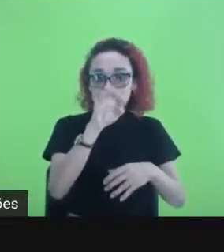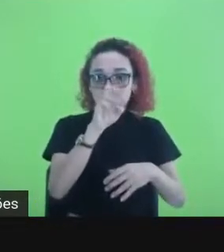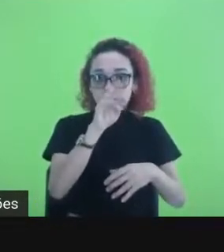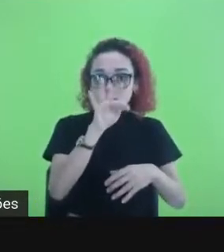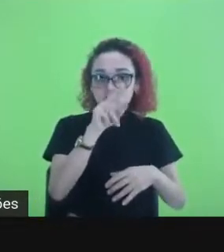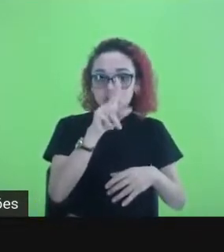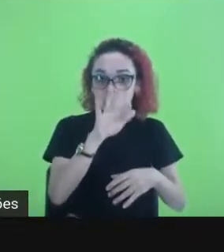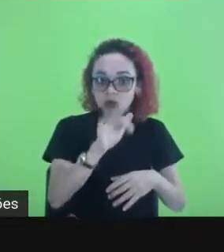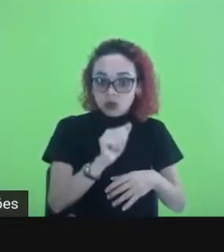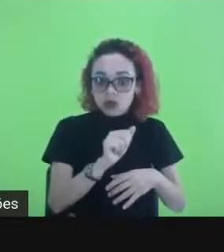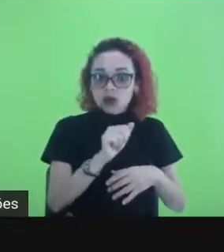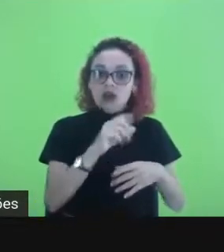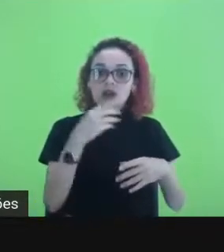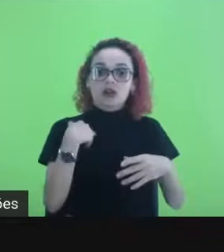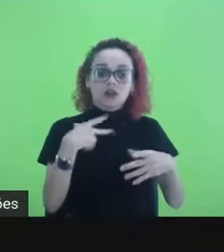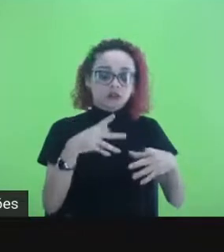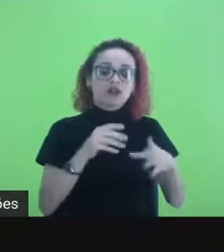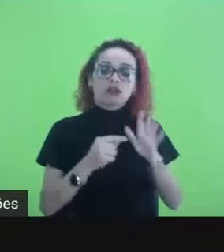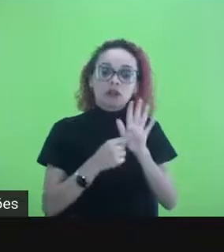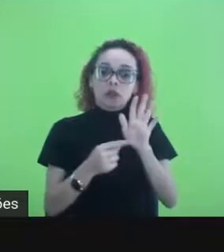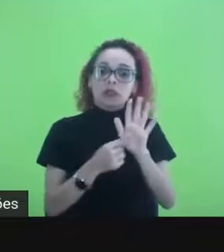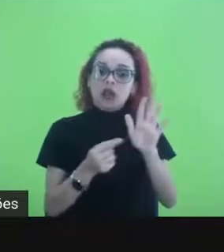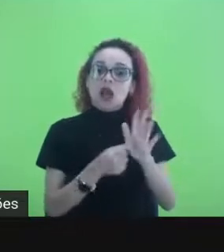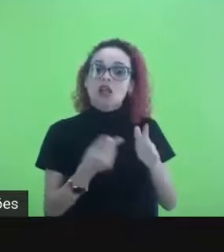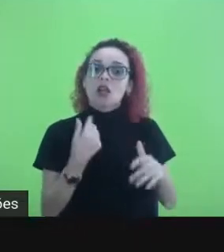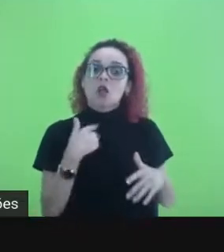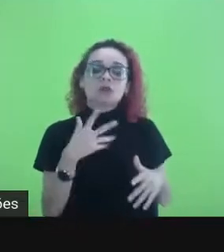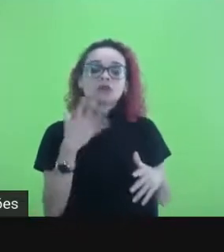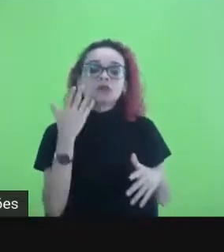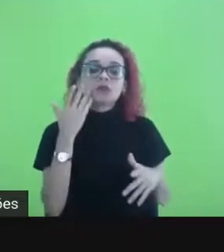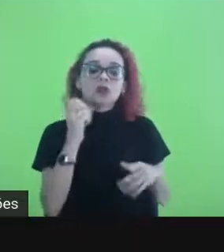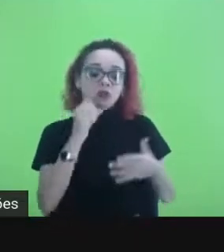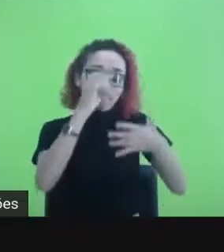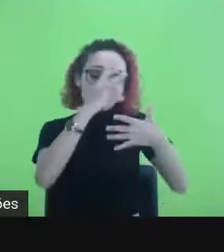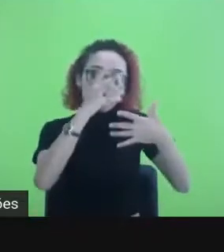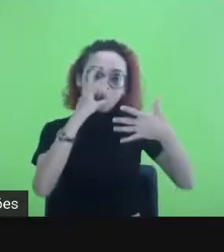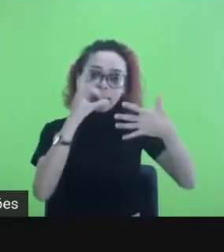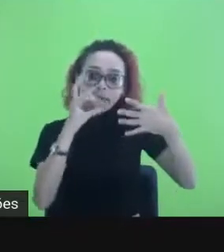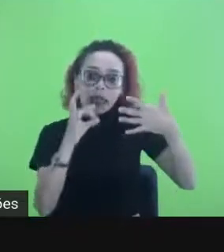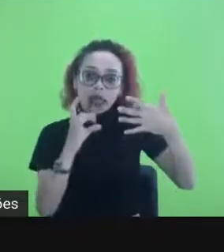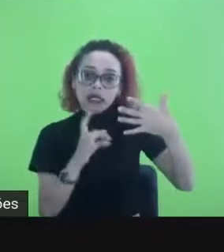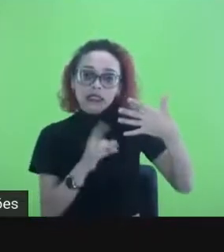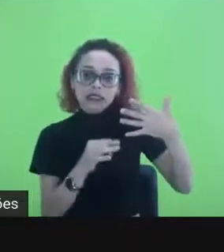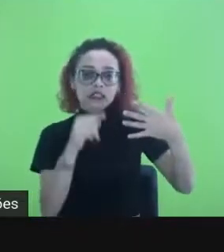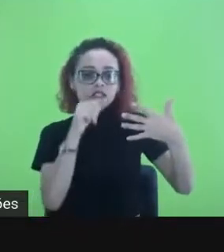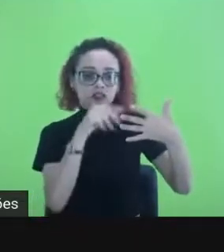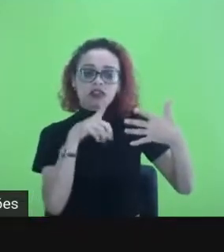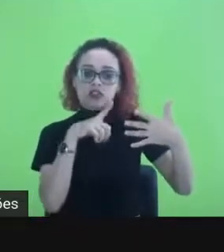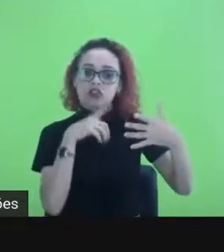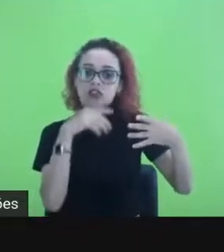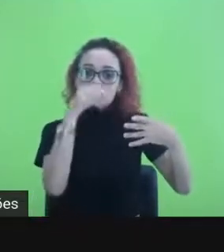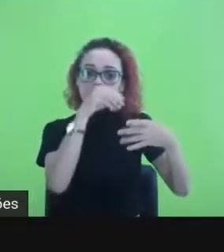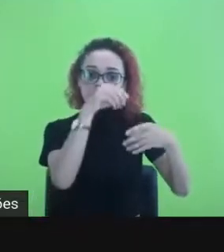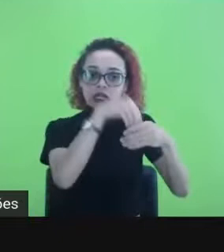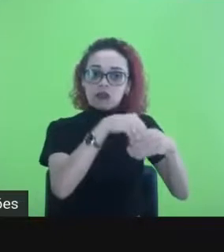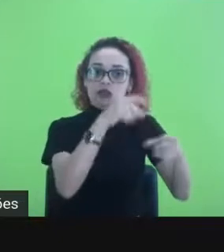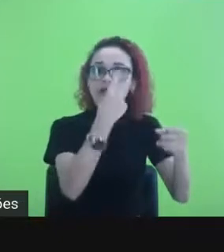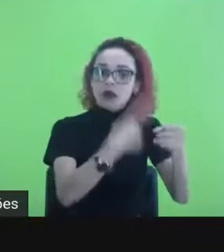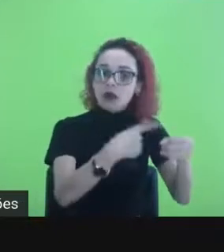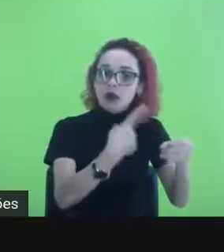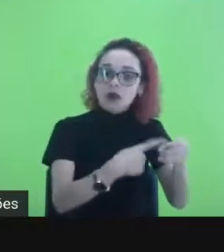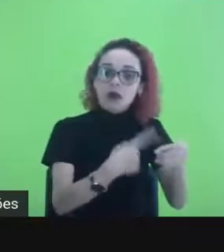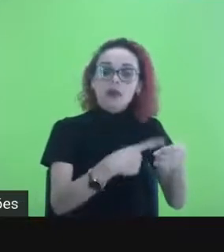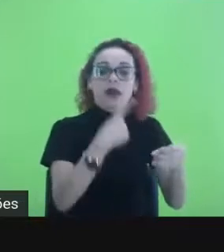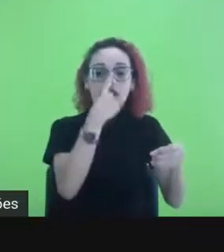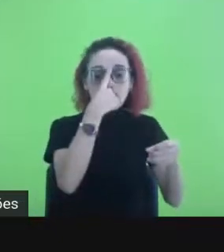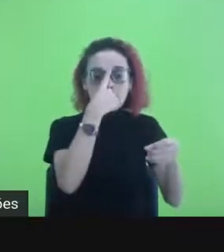foram sendo apresentadas, que uma série de questões que estavam ali presentes no meu bairro, presentes ali na minha vivência,